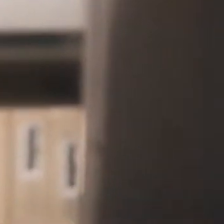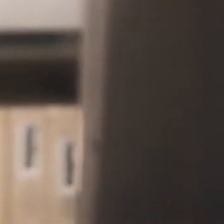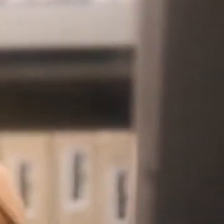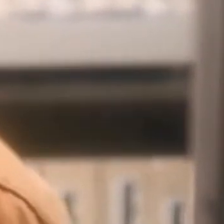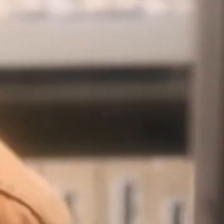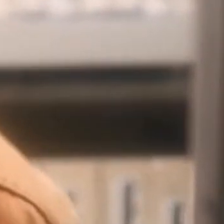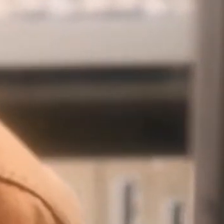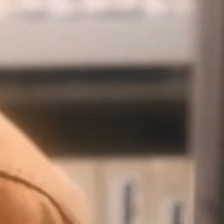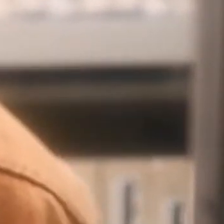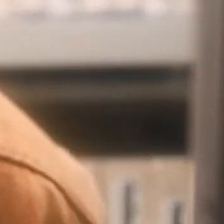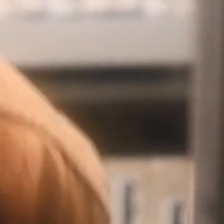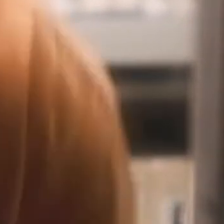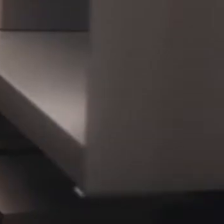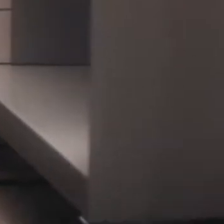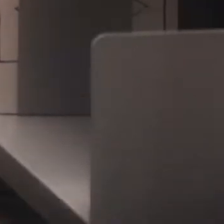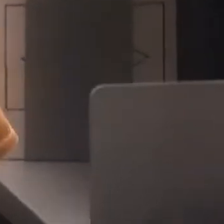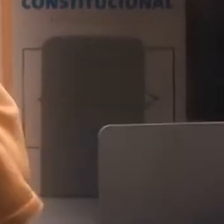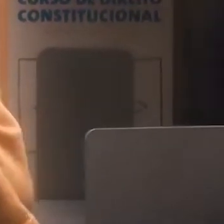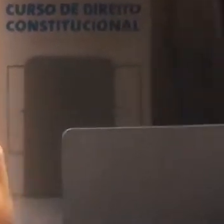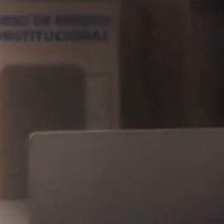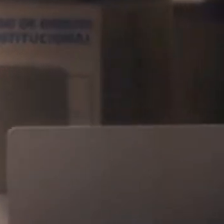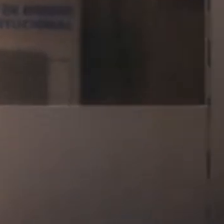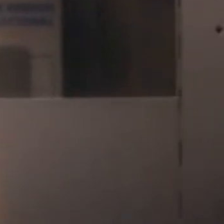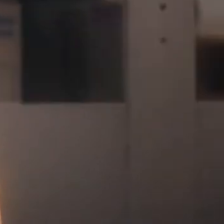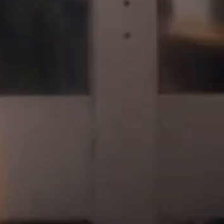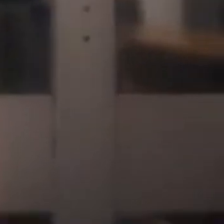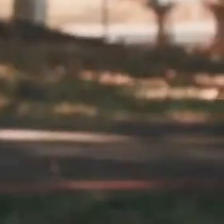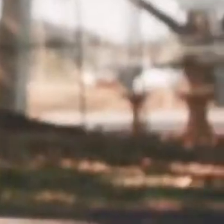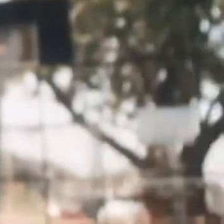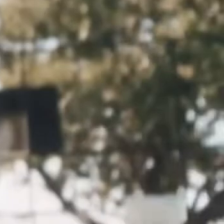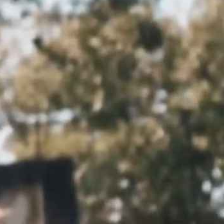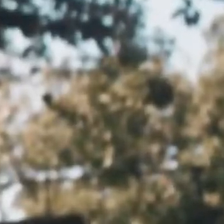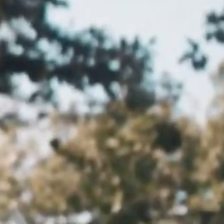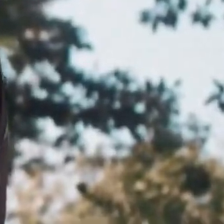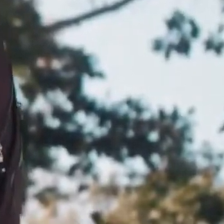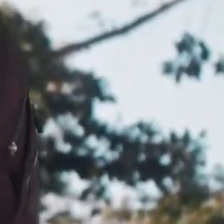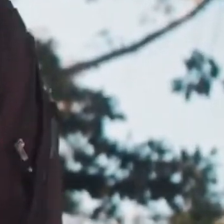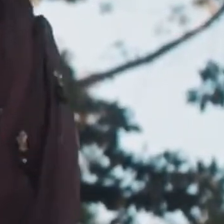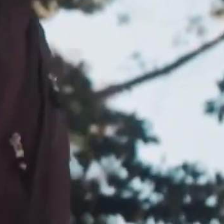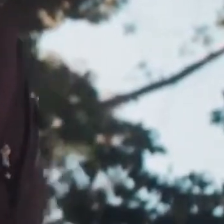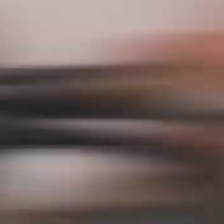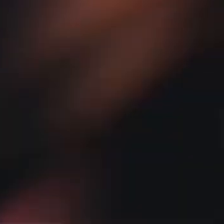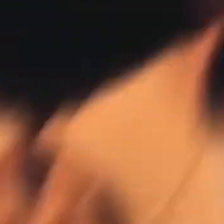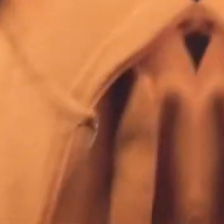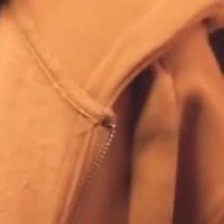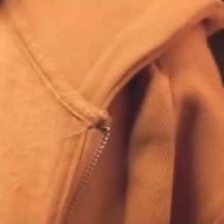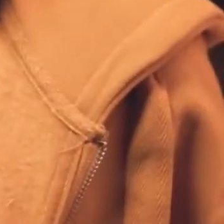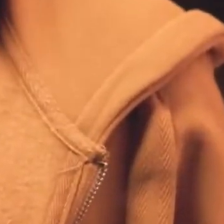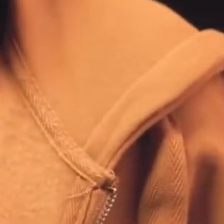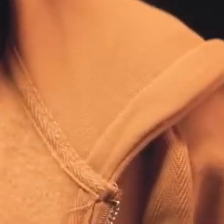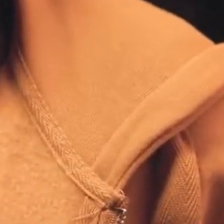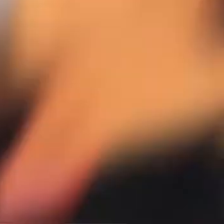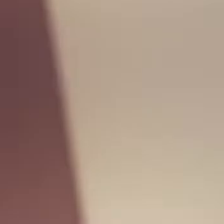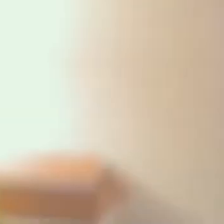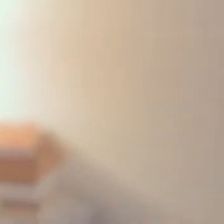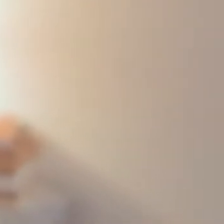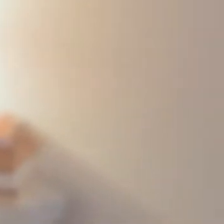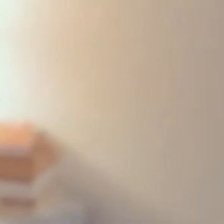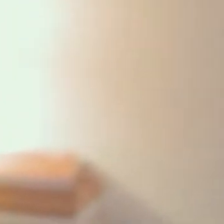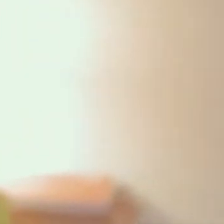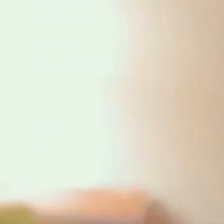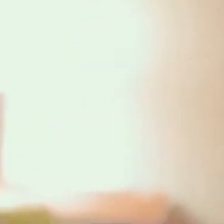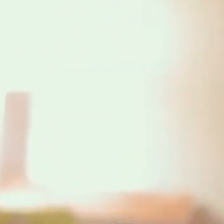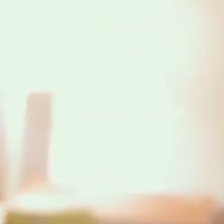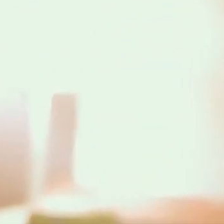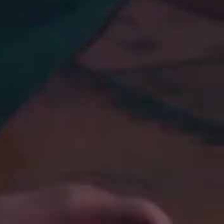Por quê? Porque eu já posso votar. Simples assim. Eu voto porque eu posso. Eu voto porque eu quero. Eu